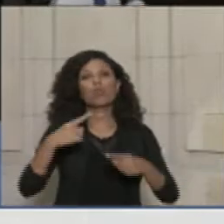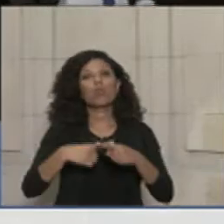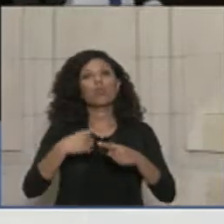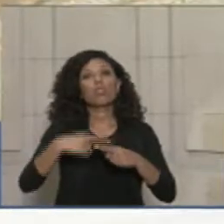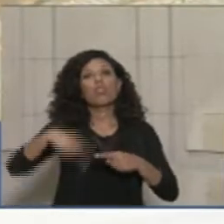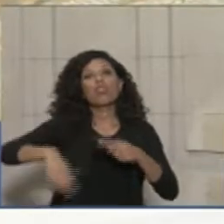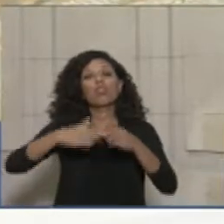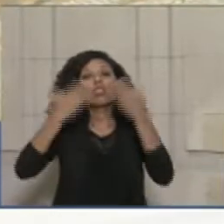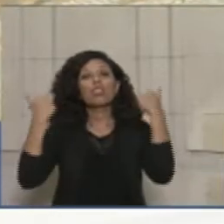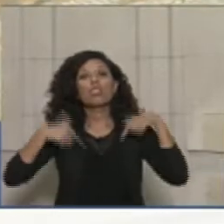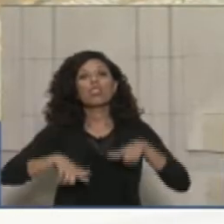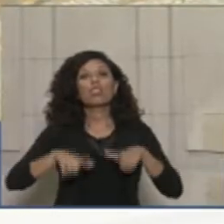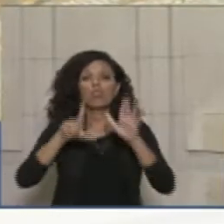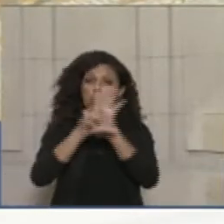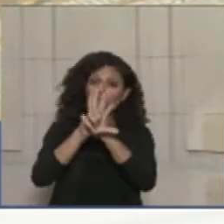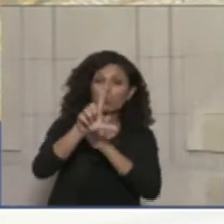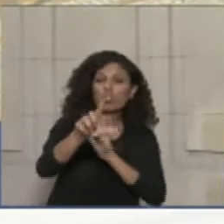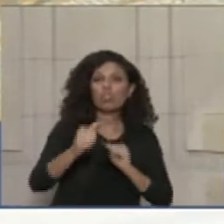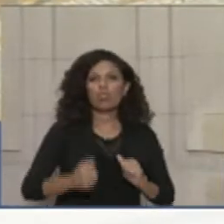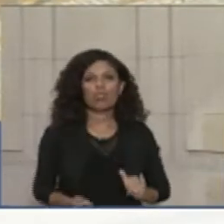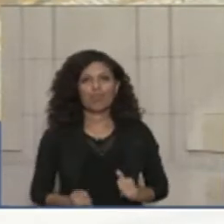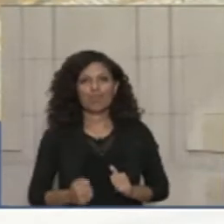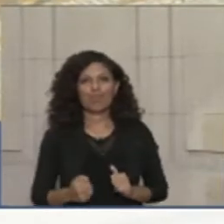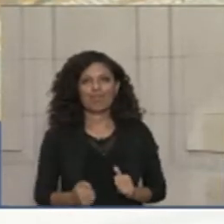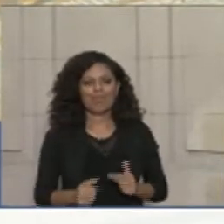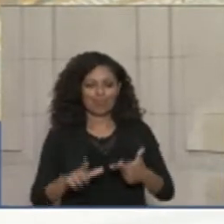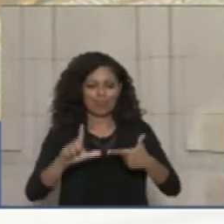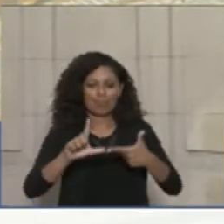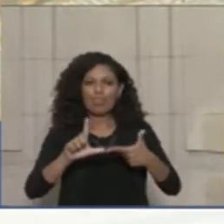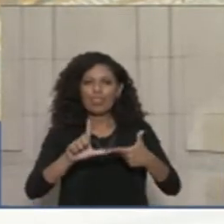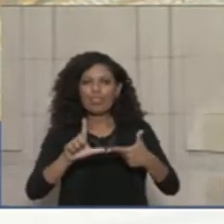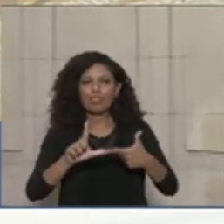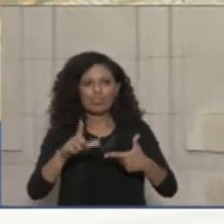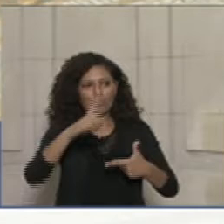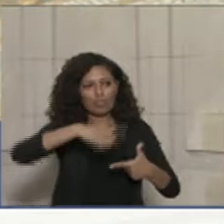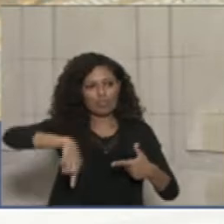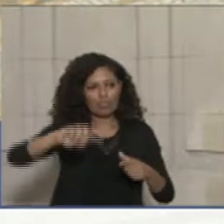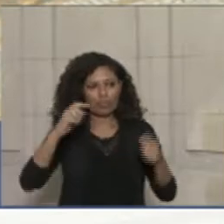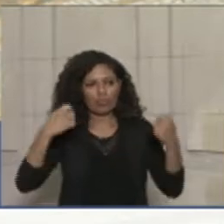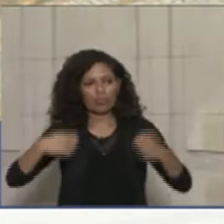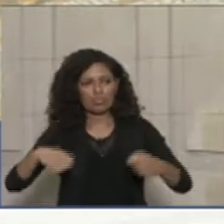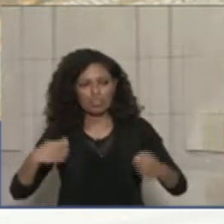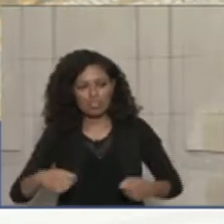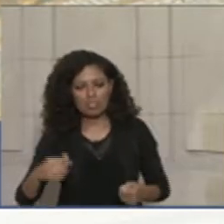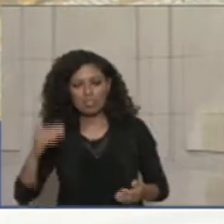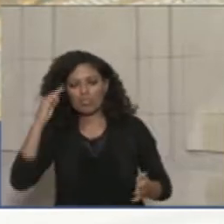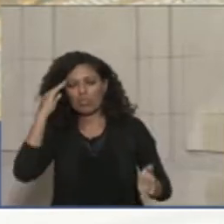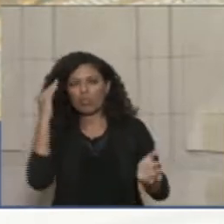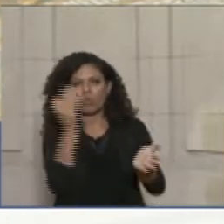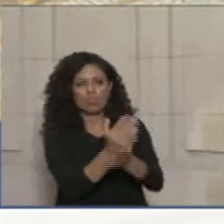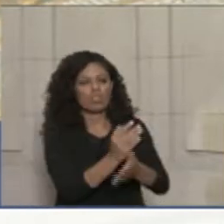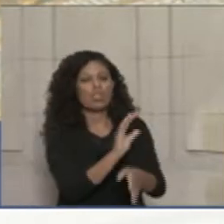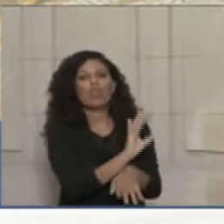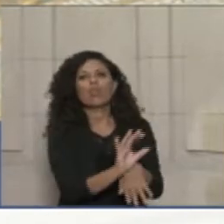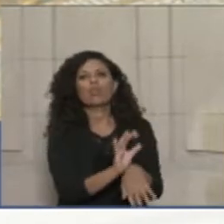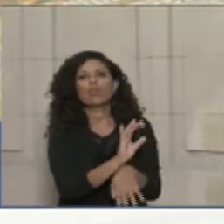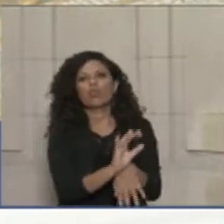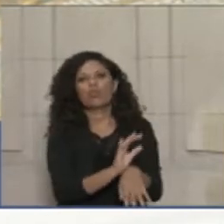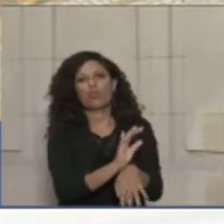de leis que precisa corroborar com o que está na nossa Constituição.